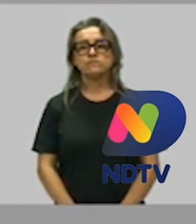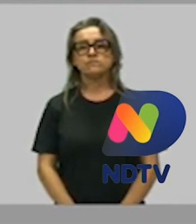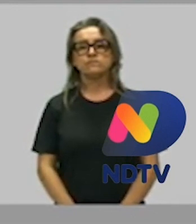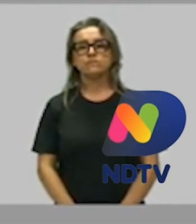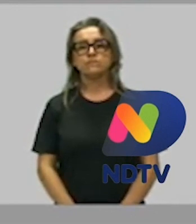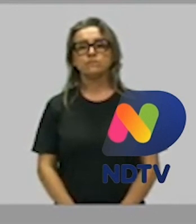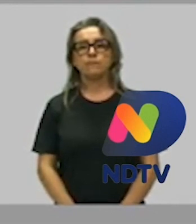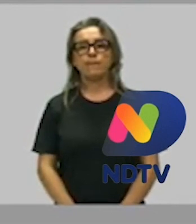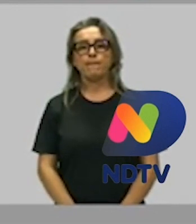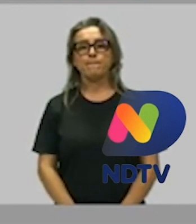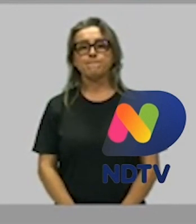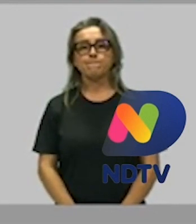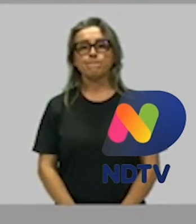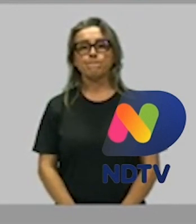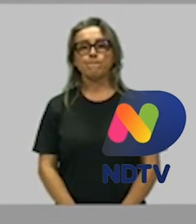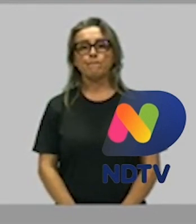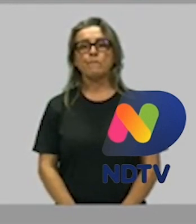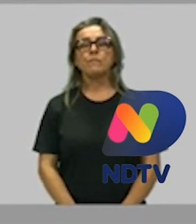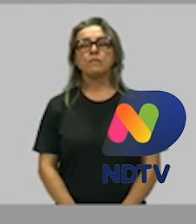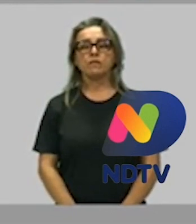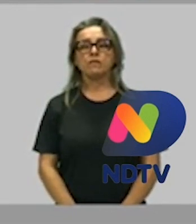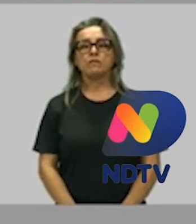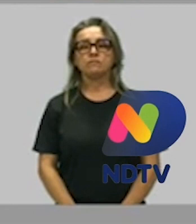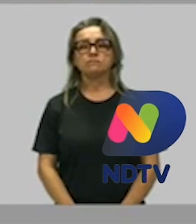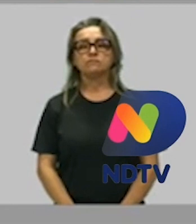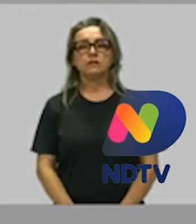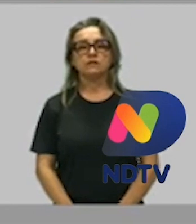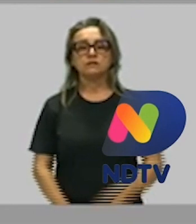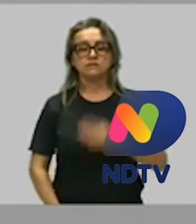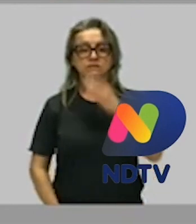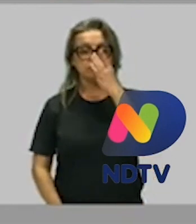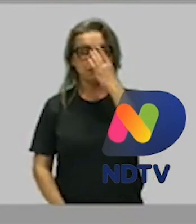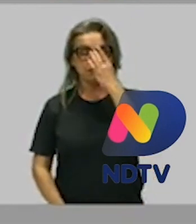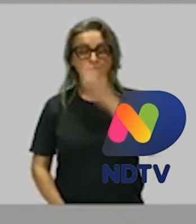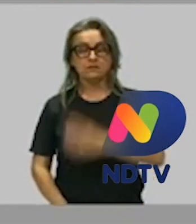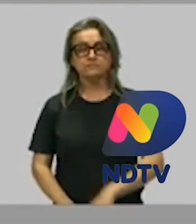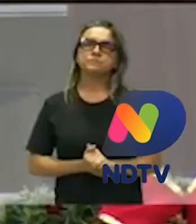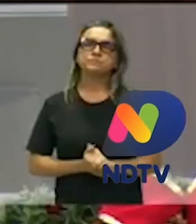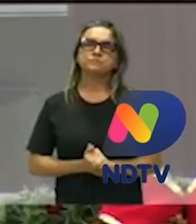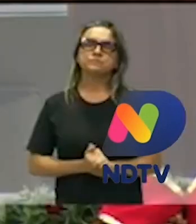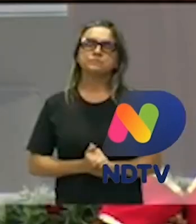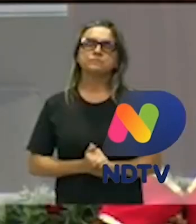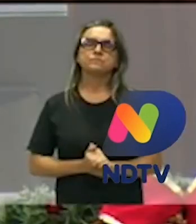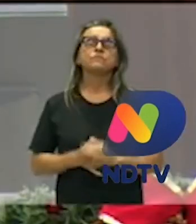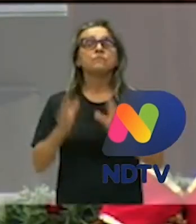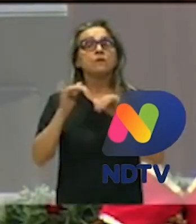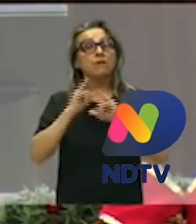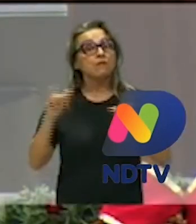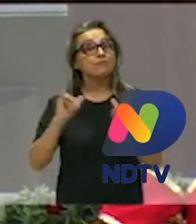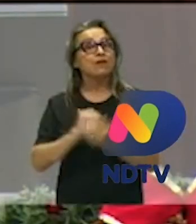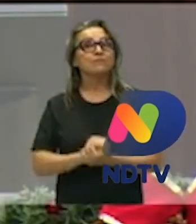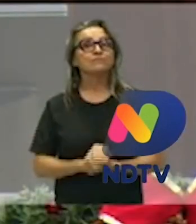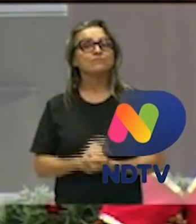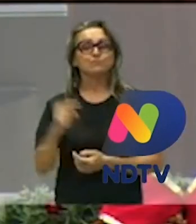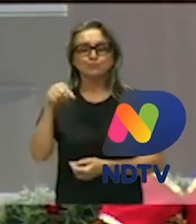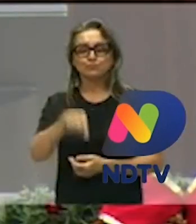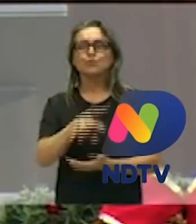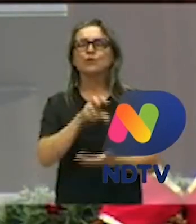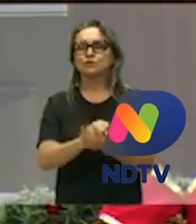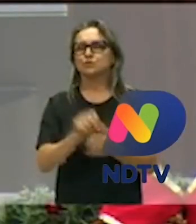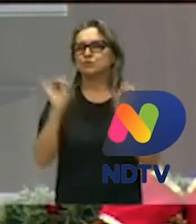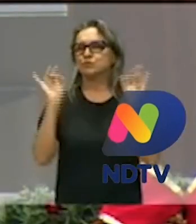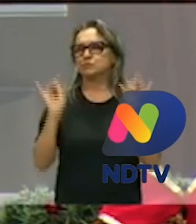e na capacidade de atendimento da infraestrutura básica e socioeconômica o projeto foi proposto pela